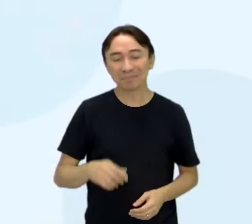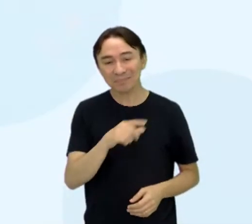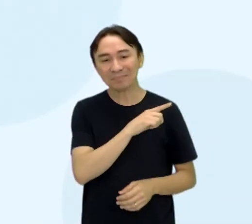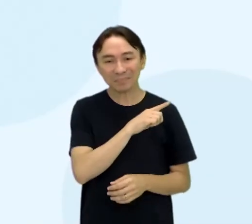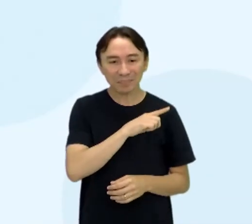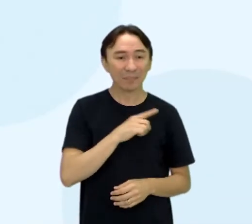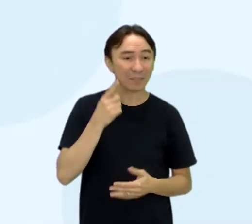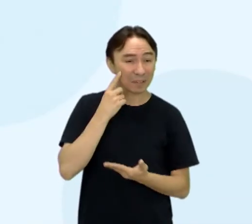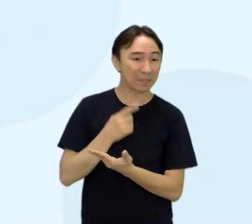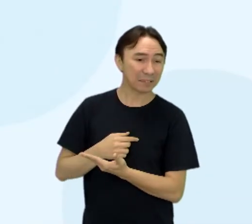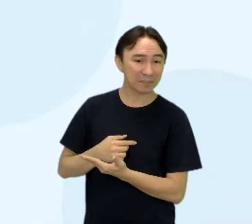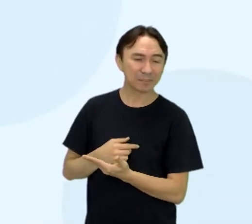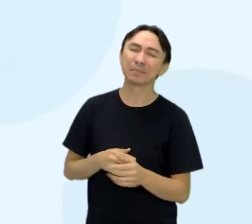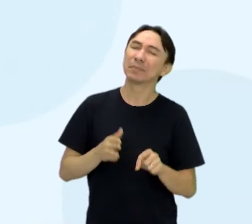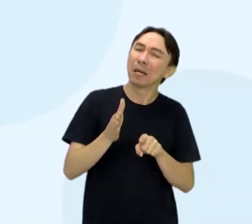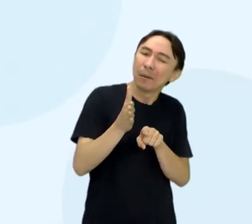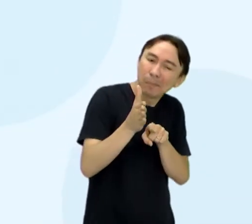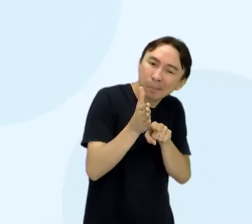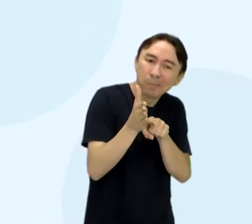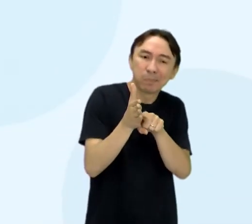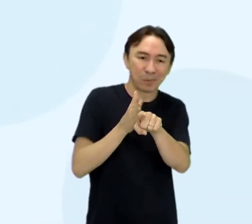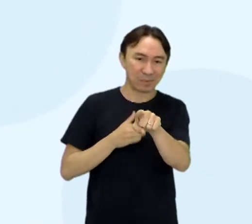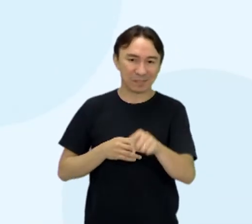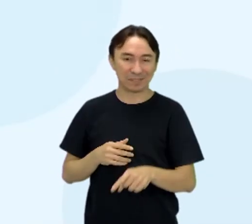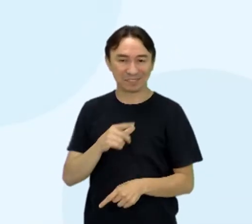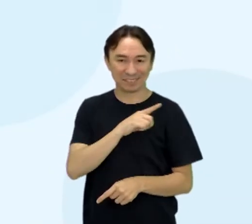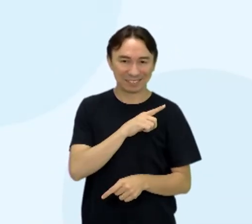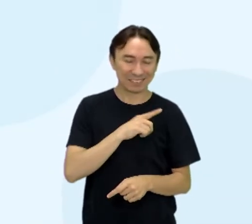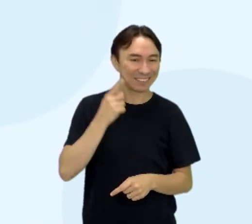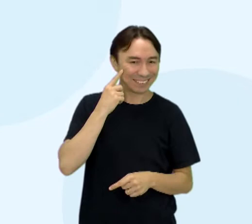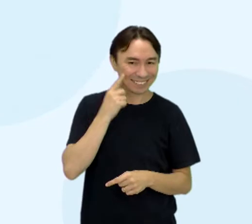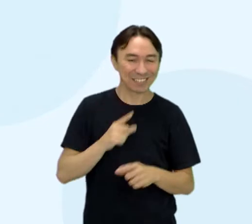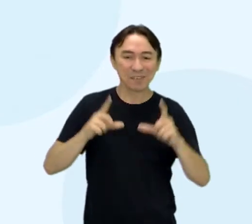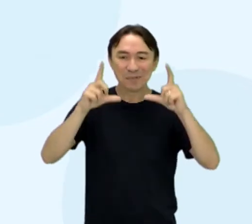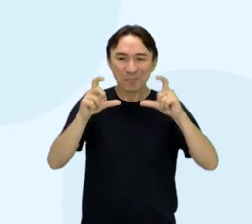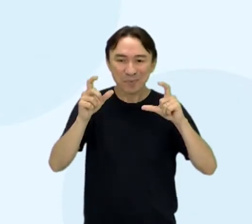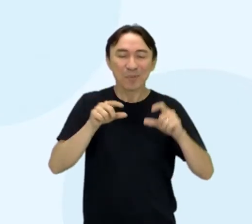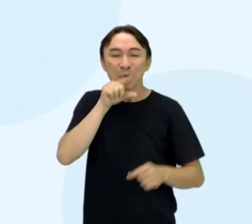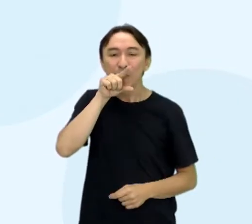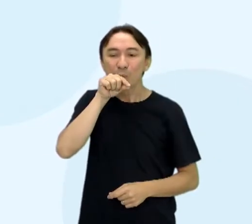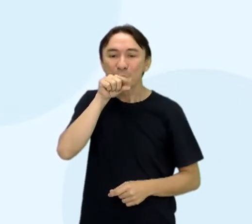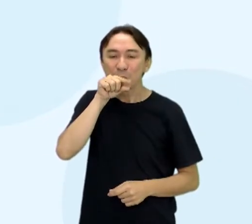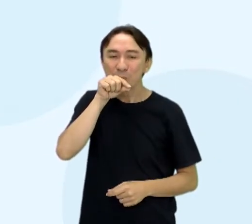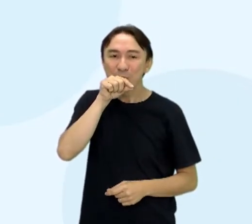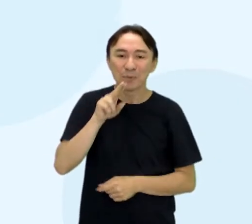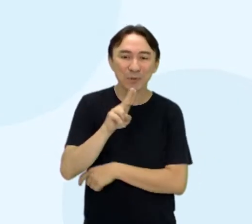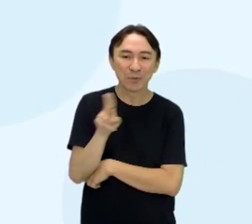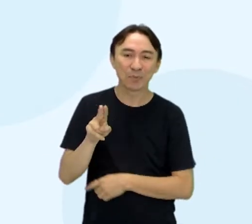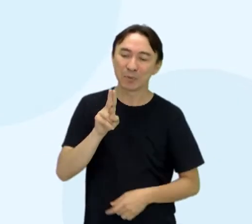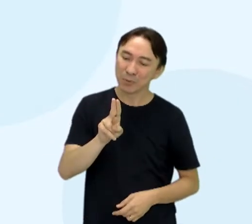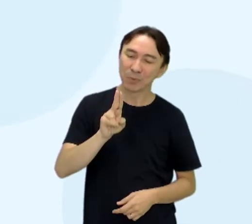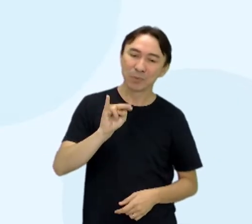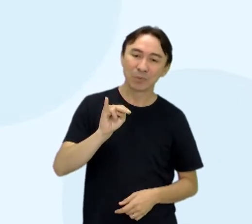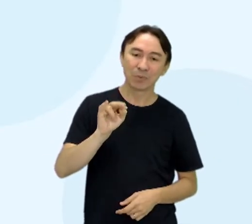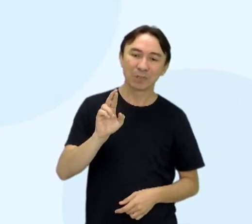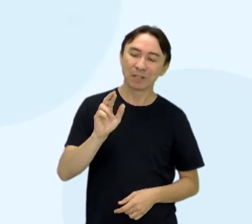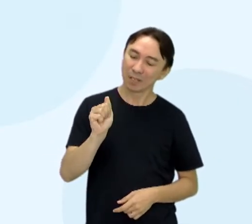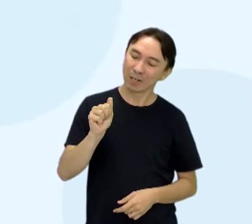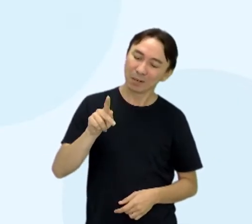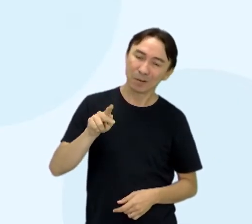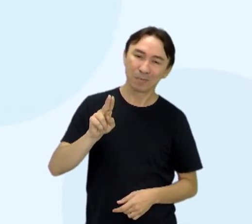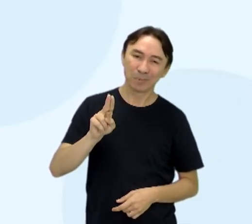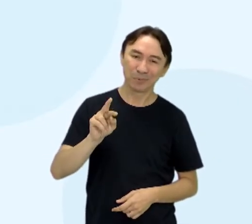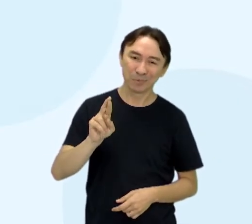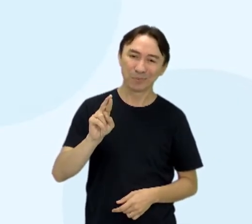vai fechar para vocês, e aí eu coloquei uma belíssima imagem do uirapuru, que era uma ave típica